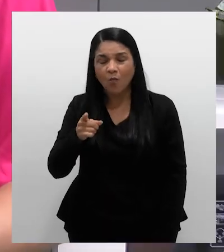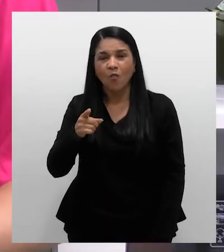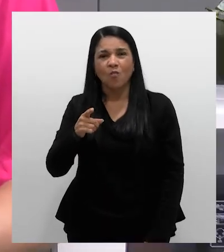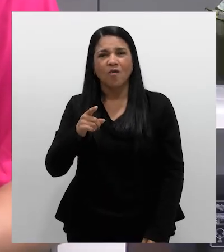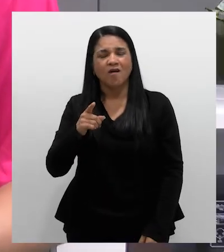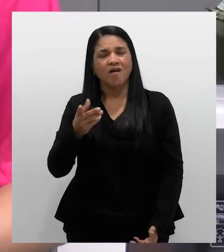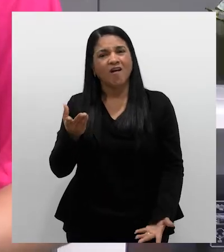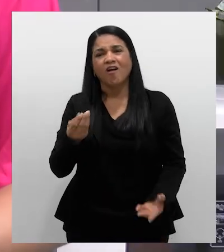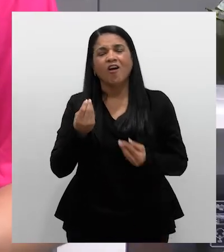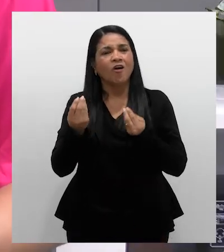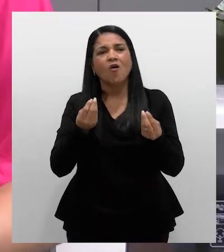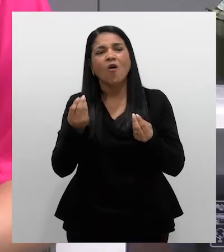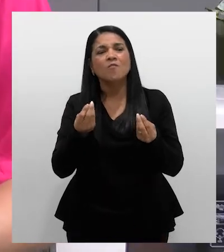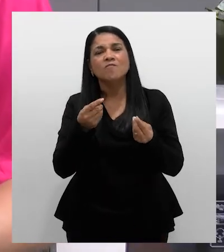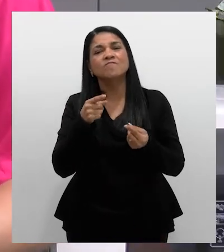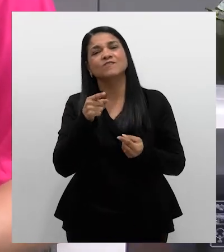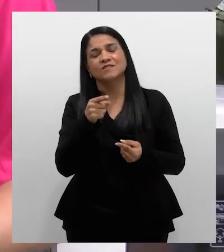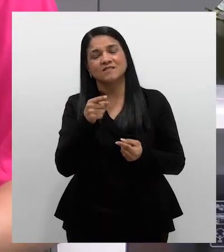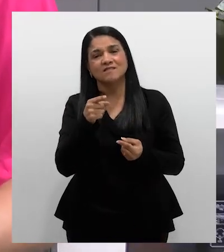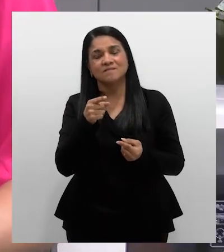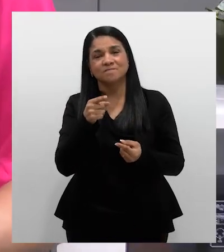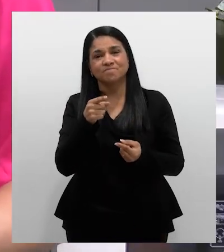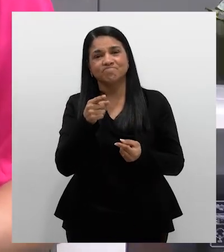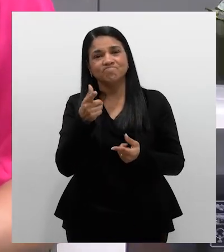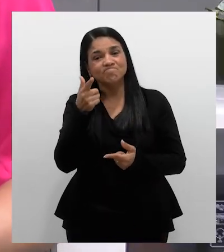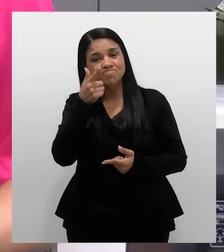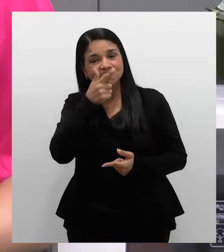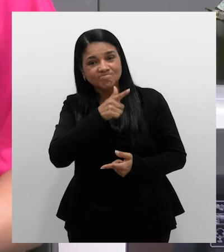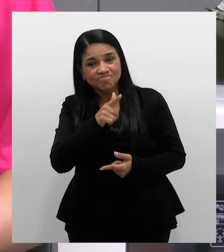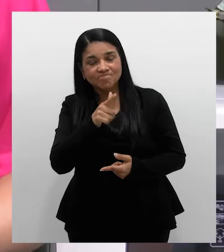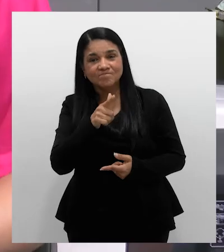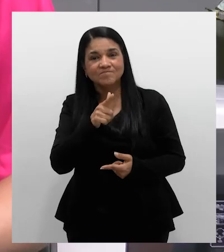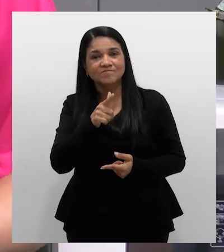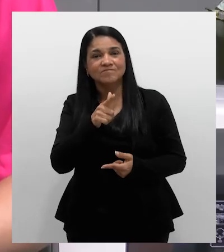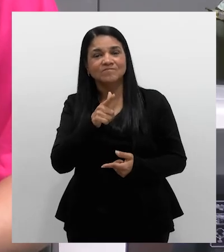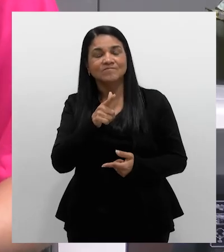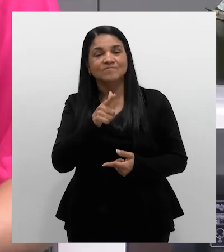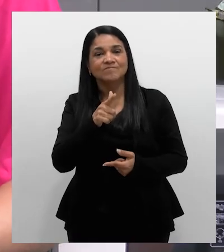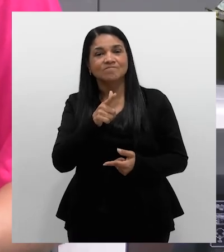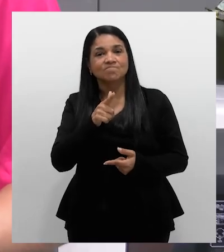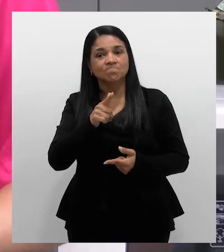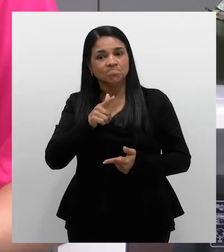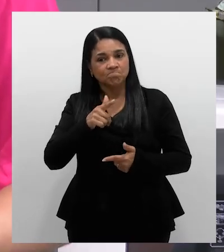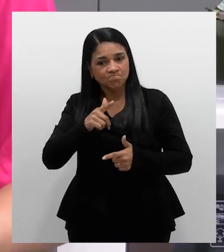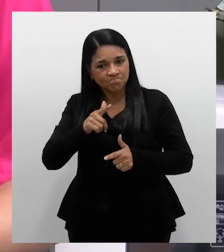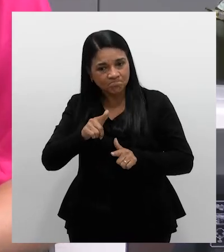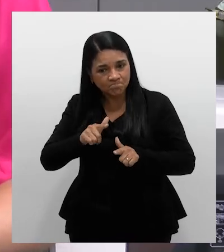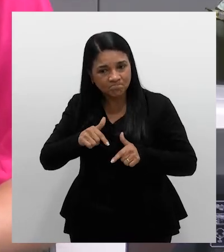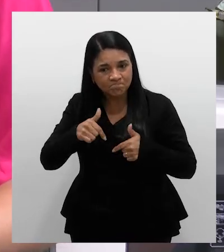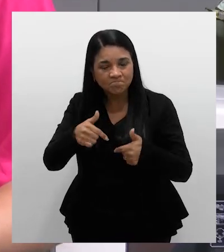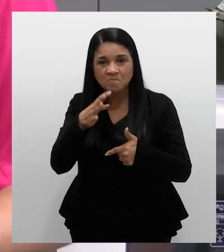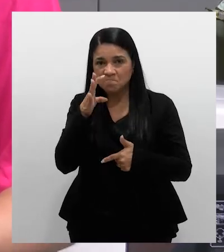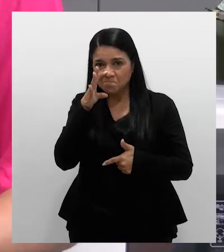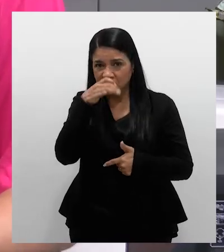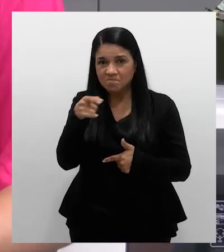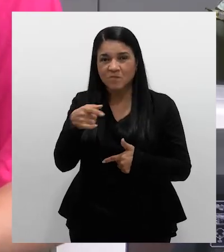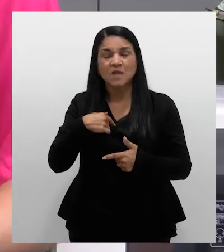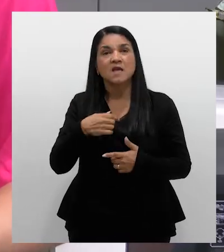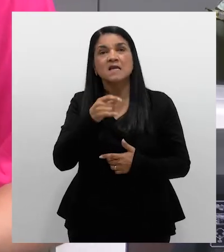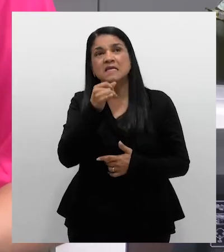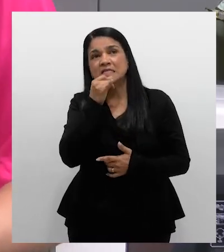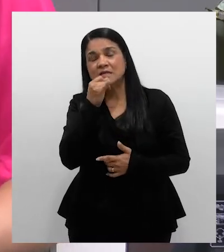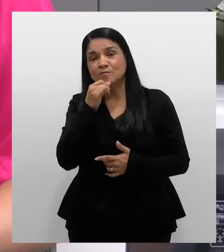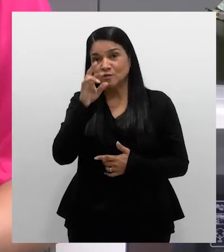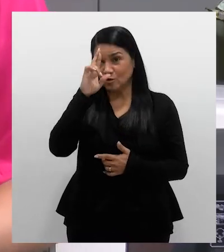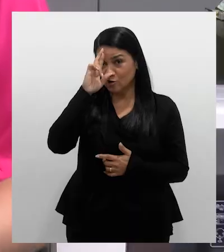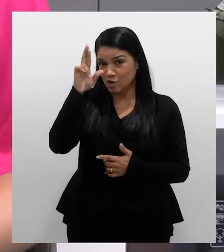ele está esperando por mais um não. Então, Sim. como é que você conseguiu furar essa bolha? Por exemplo, seu chefe